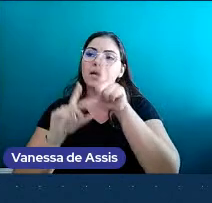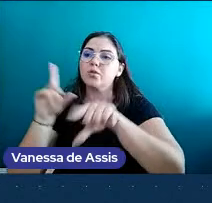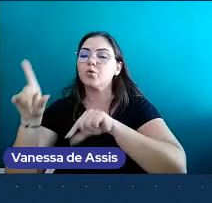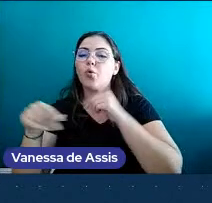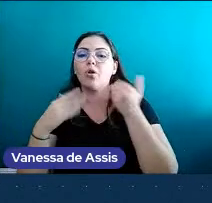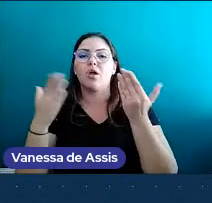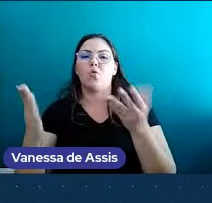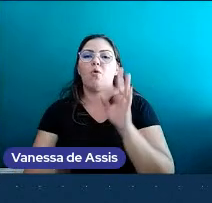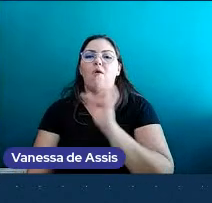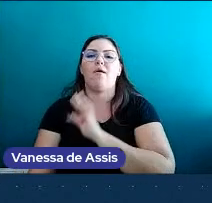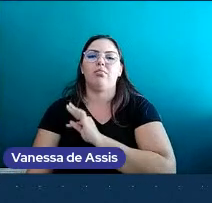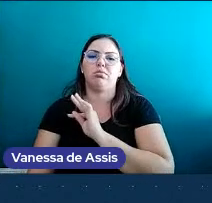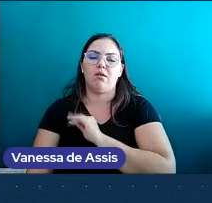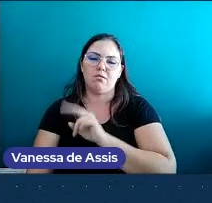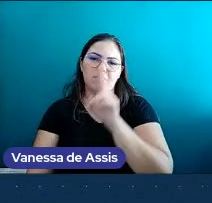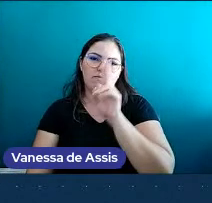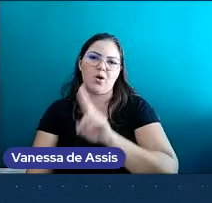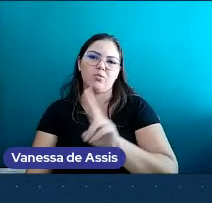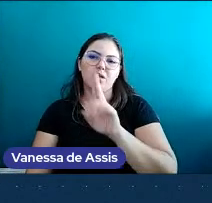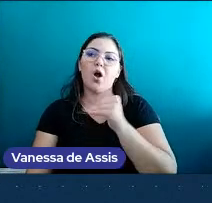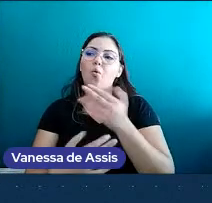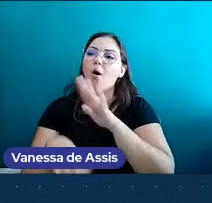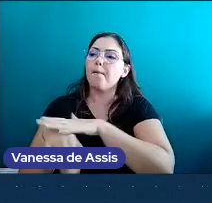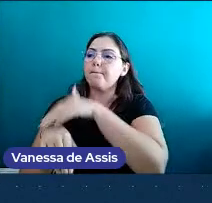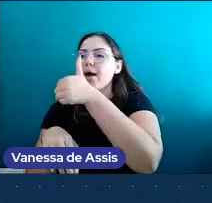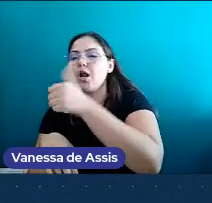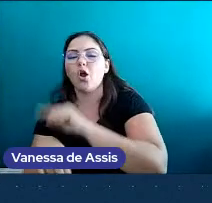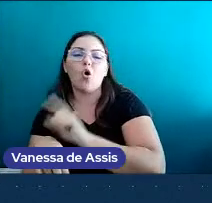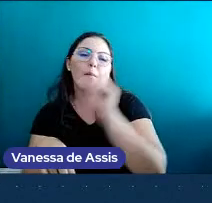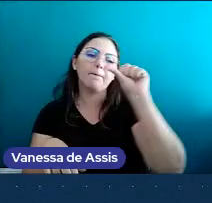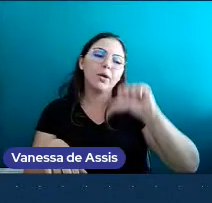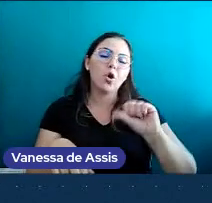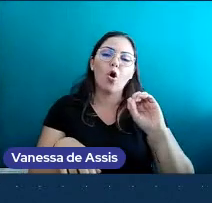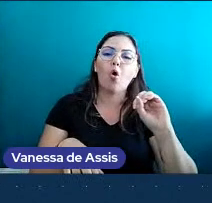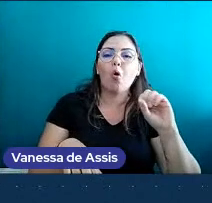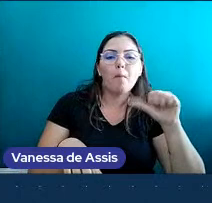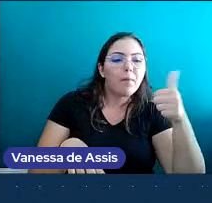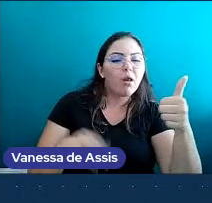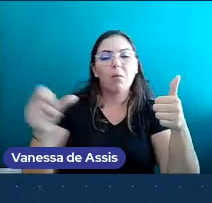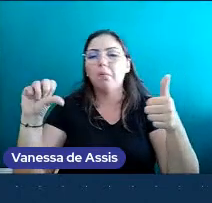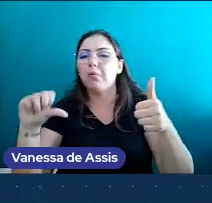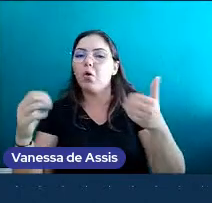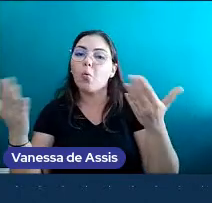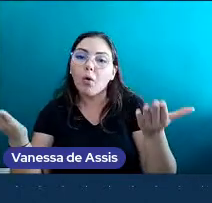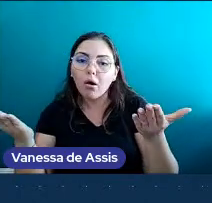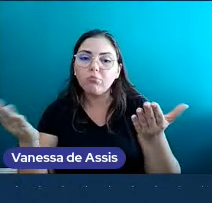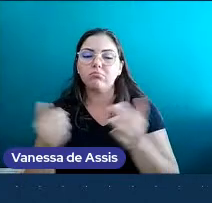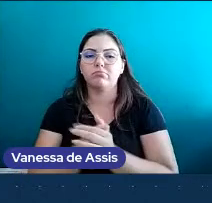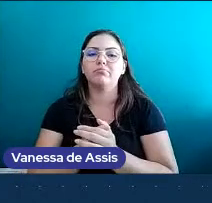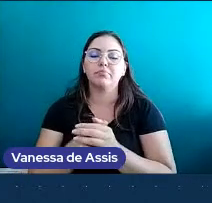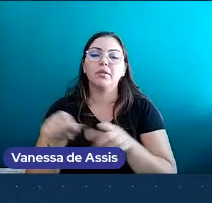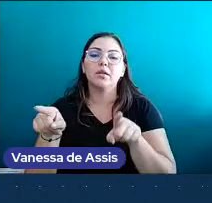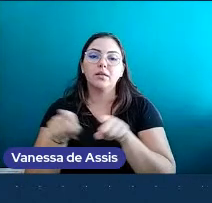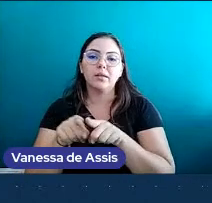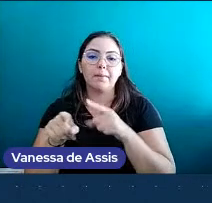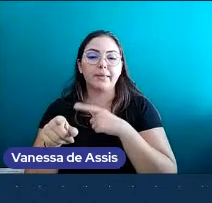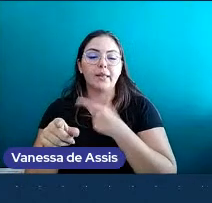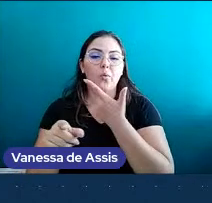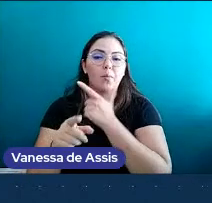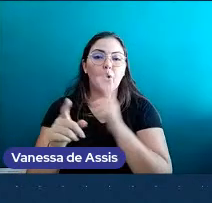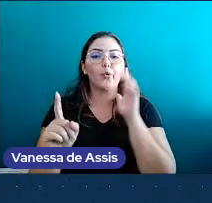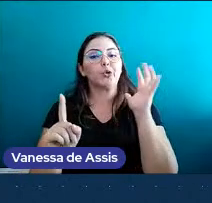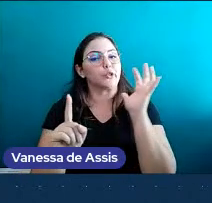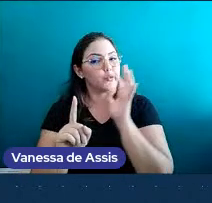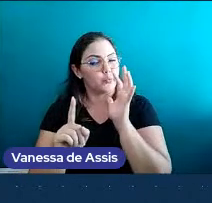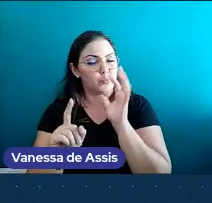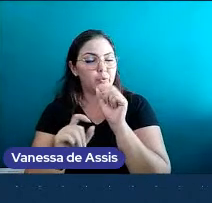técnicas que você pretende utilizar. E aí, também tem um outro fator, que é, esse instrumento, ele serve melhor